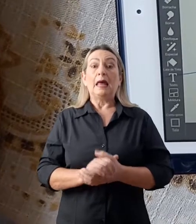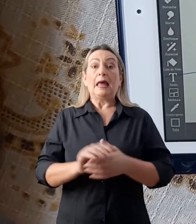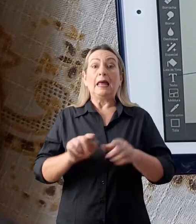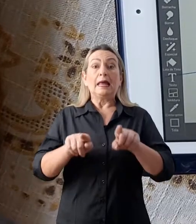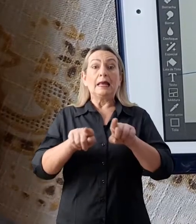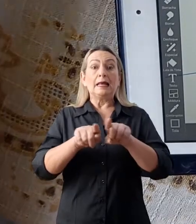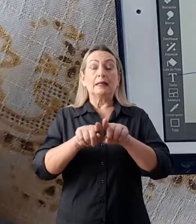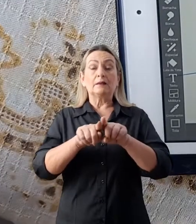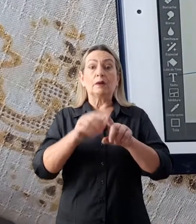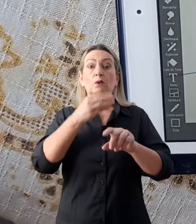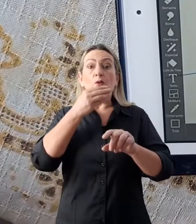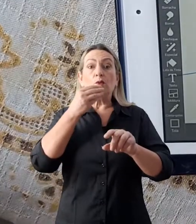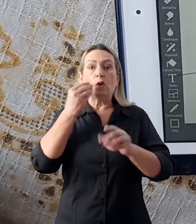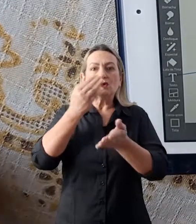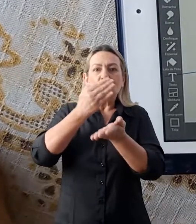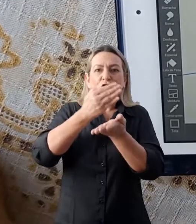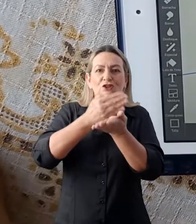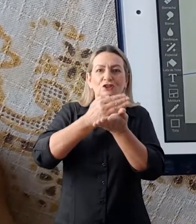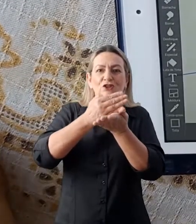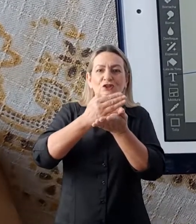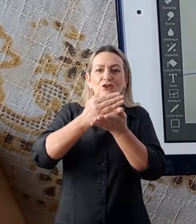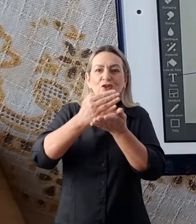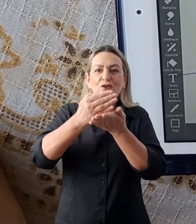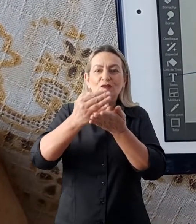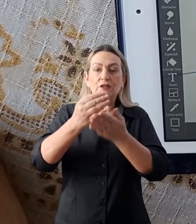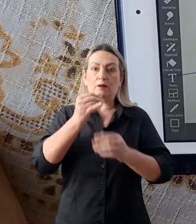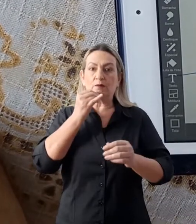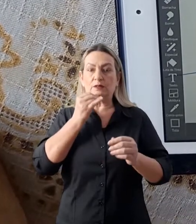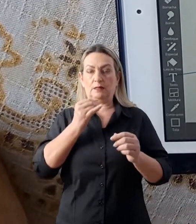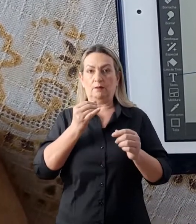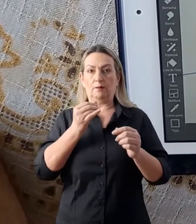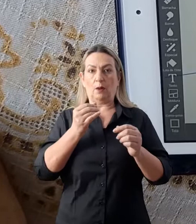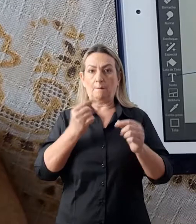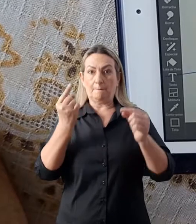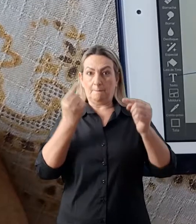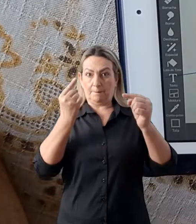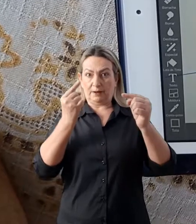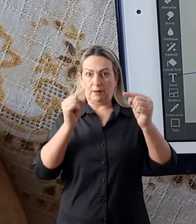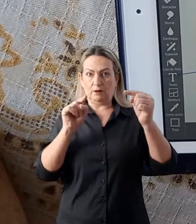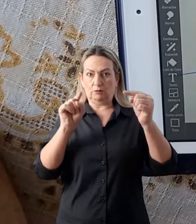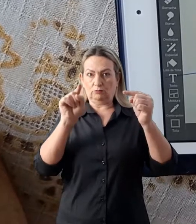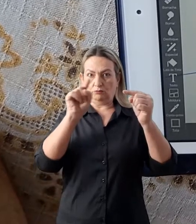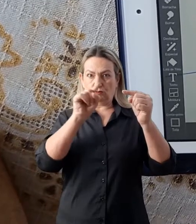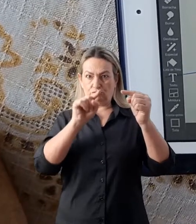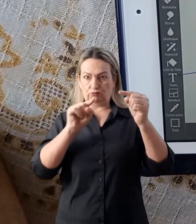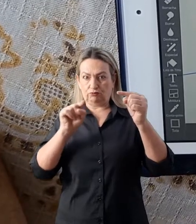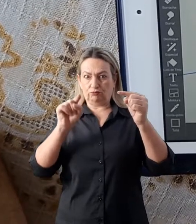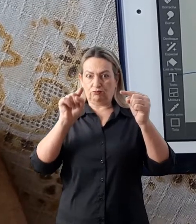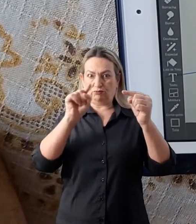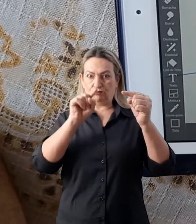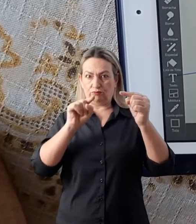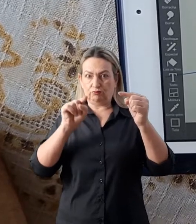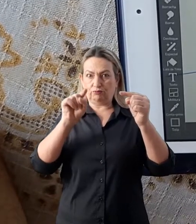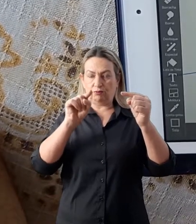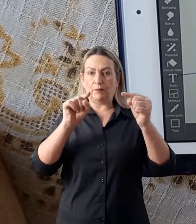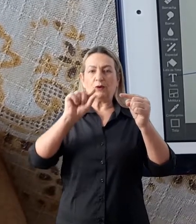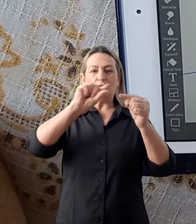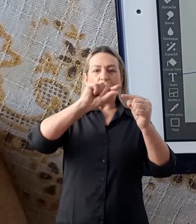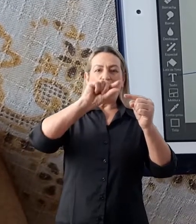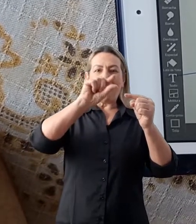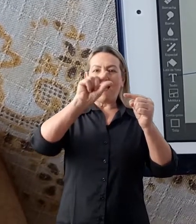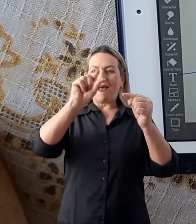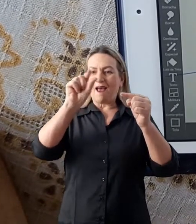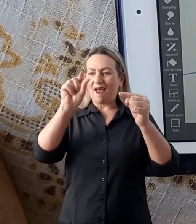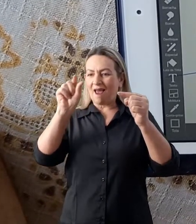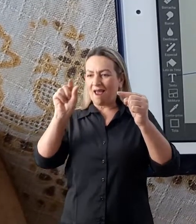E também gosto de trabalhar muito com divisões. Então, se eu fiz aqui a minha primeira estrutura da mandala, eu gosto de fazer uma